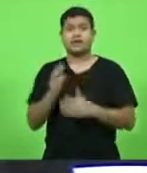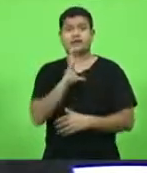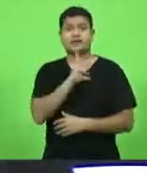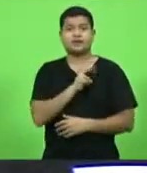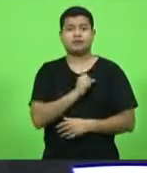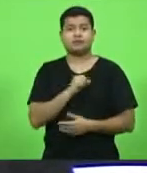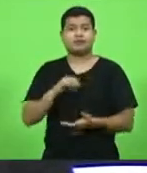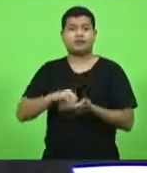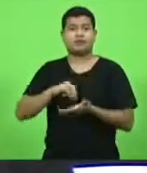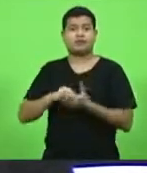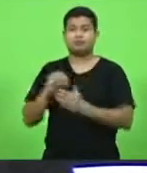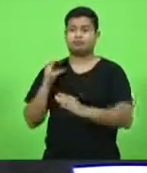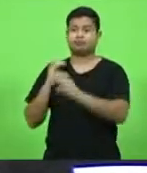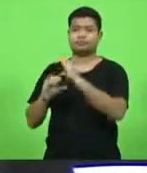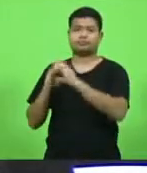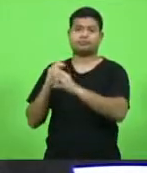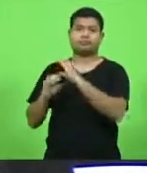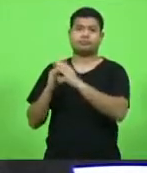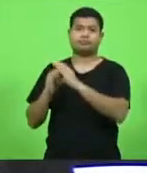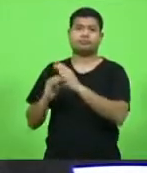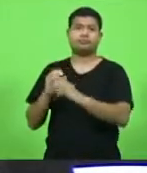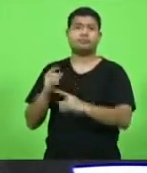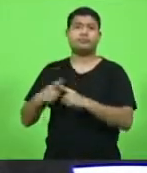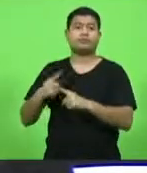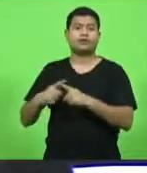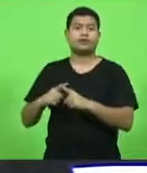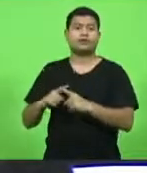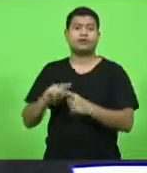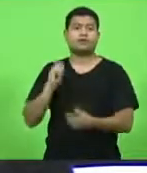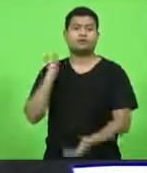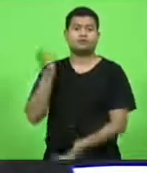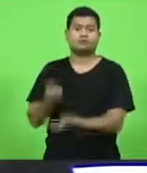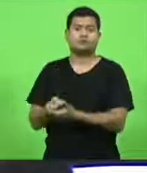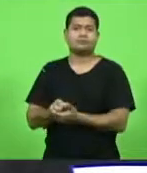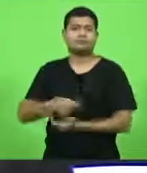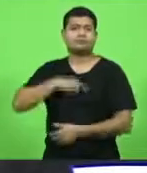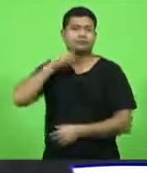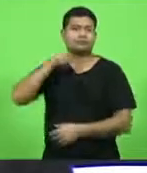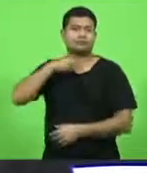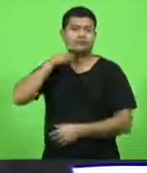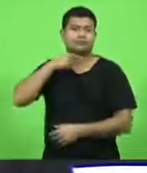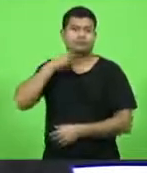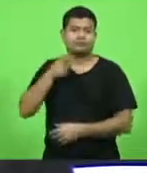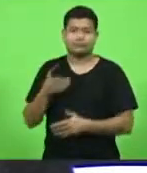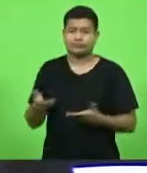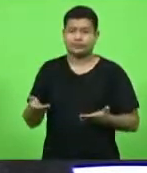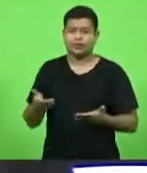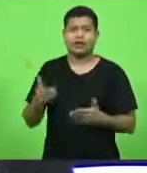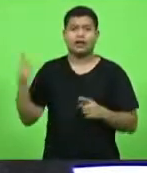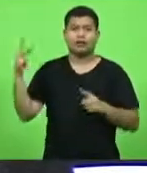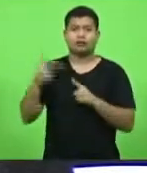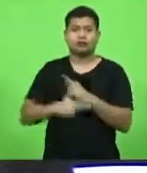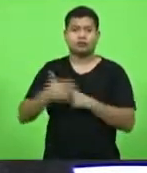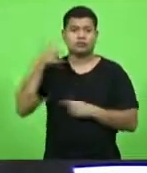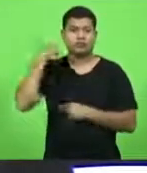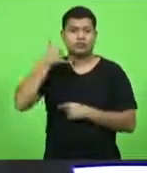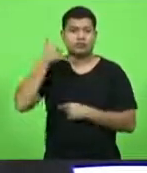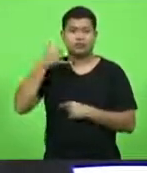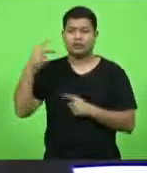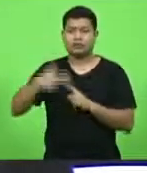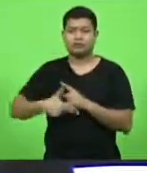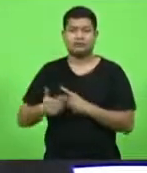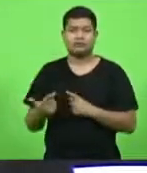entre elas porque não pagaram a importar o telefone e cortaram as